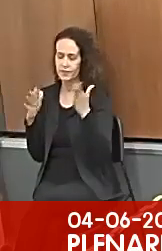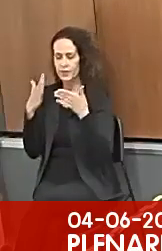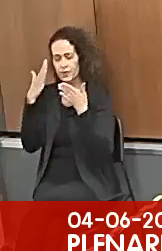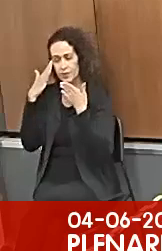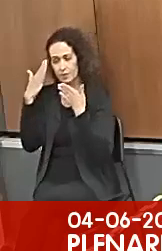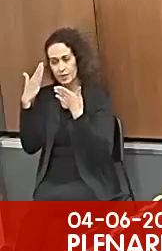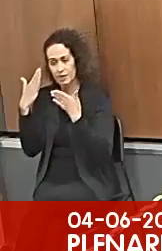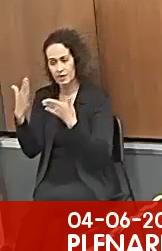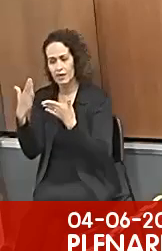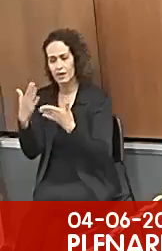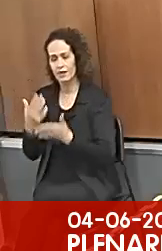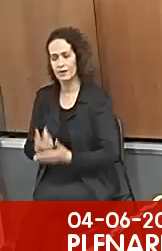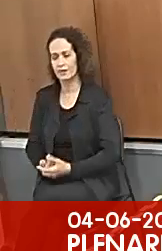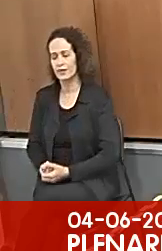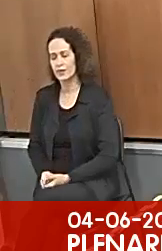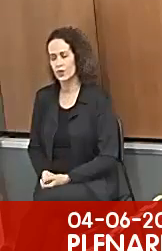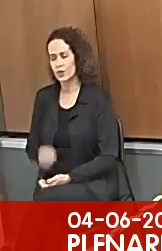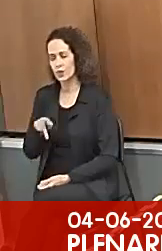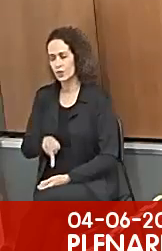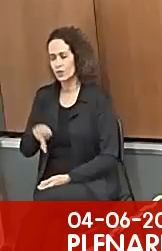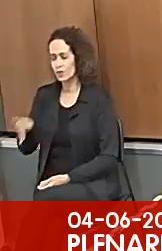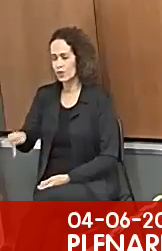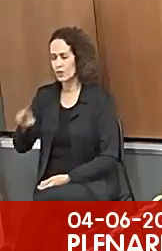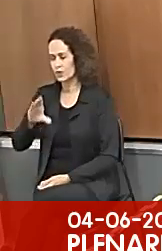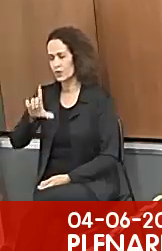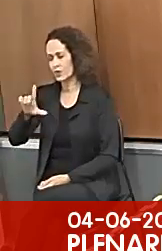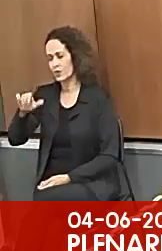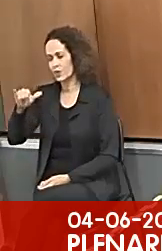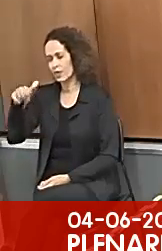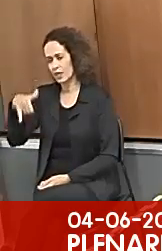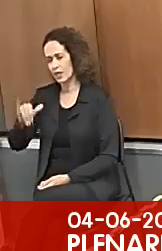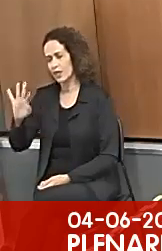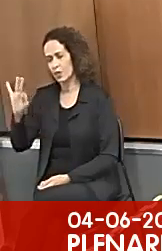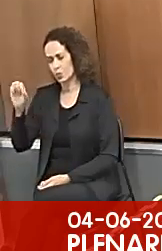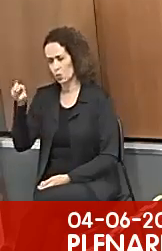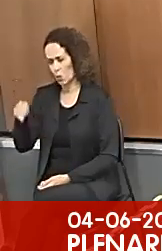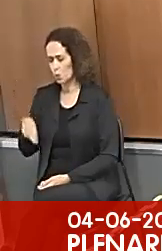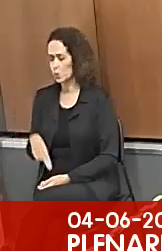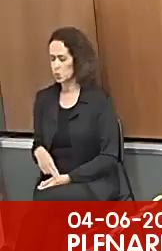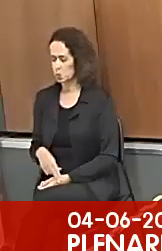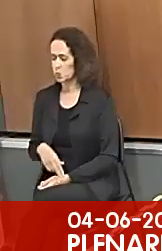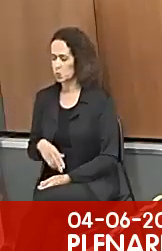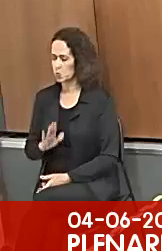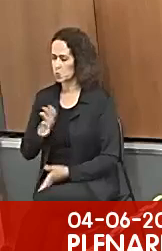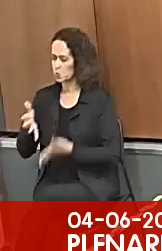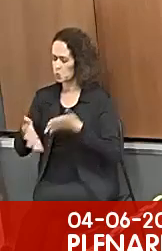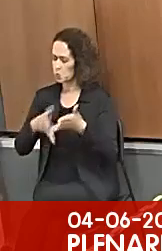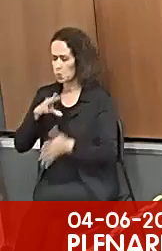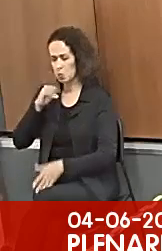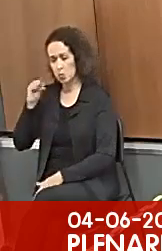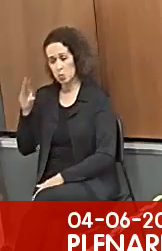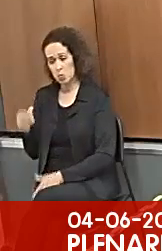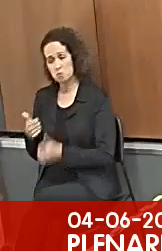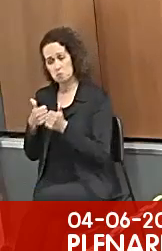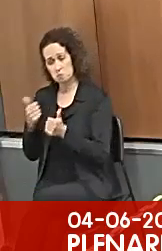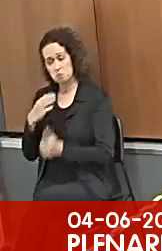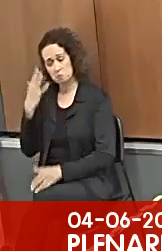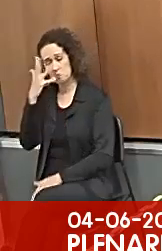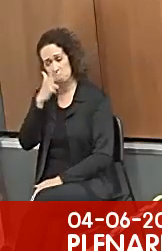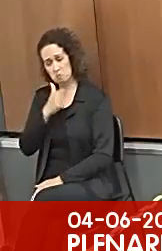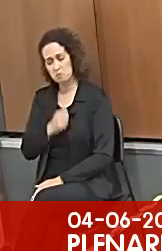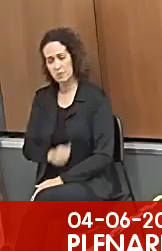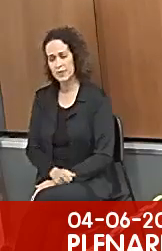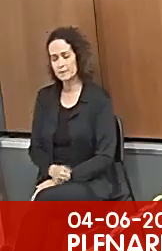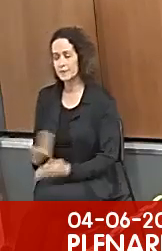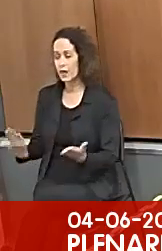Obrigado, nosso nobre deputado professor Cleiton, belíssimas palavras. Vou passar aqui para sua fala o